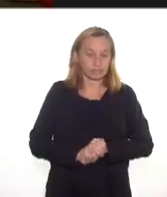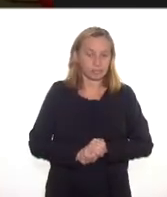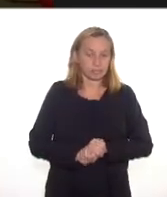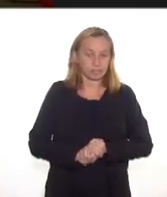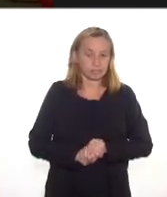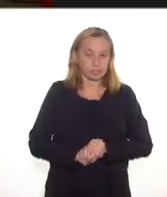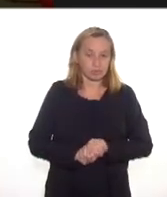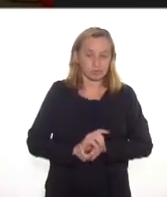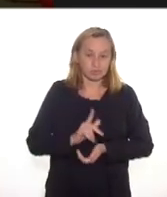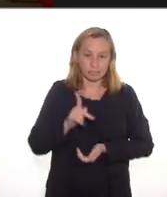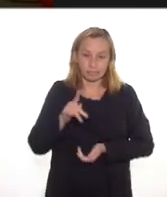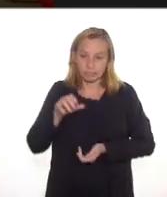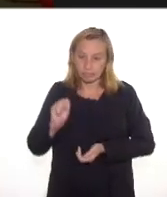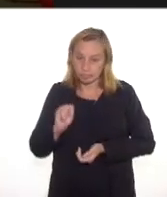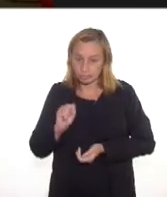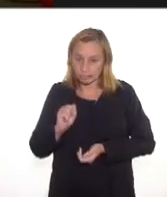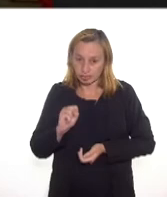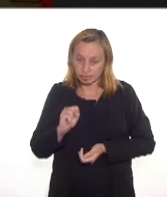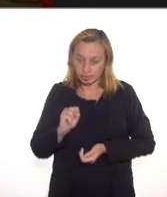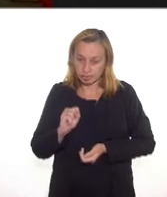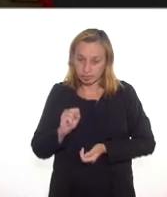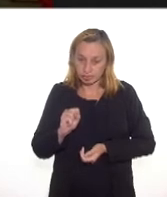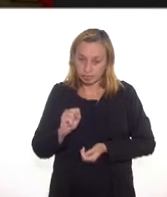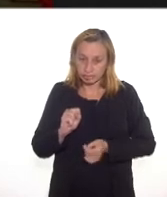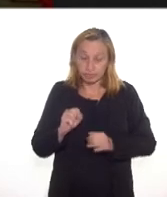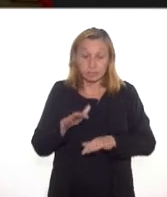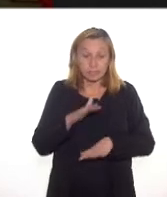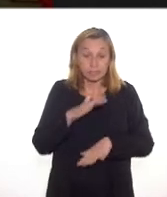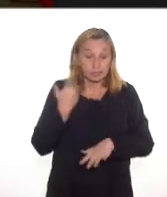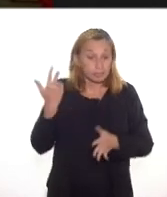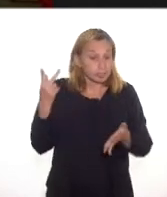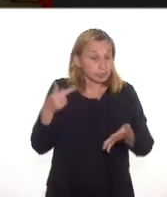a sangrenta chacina que ocorreu